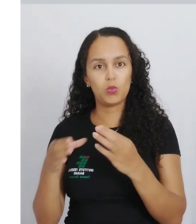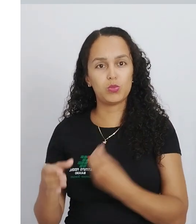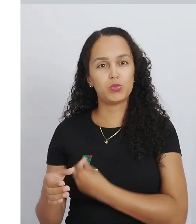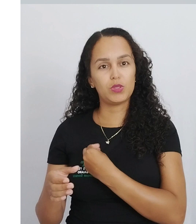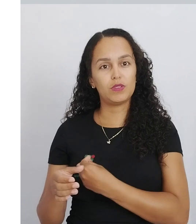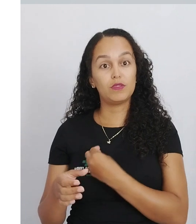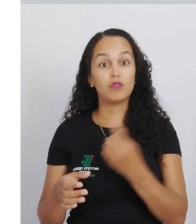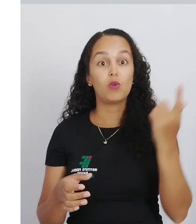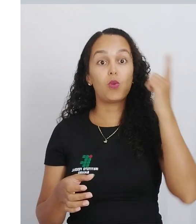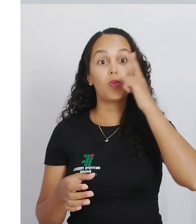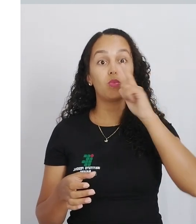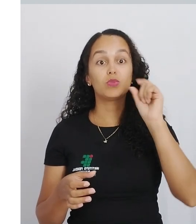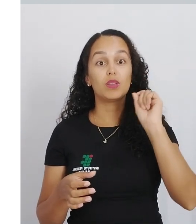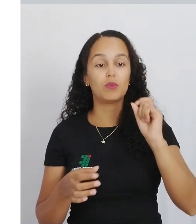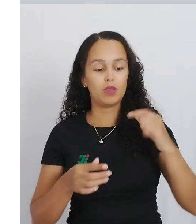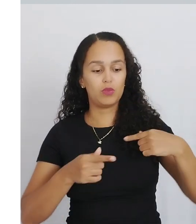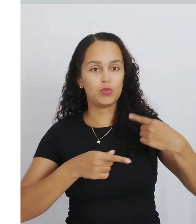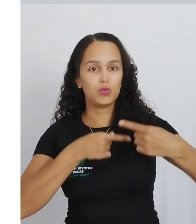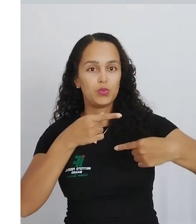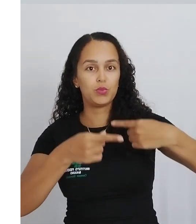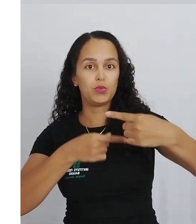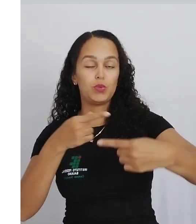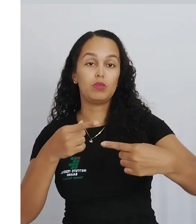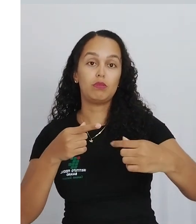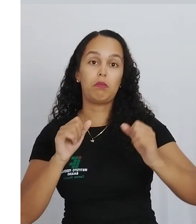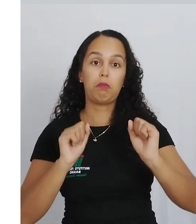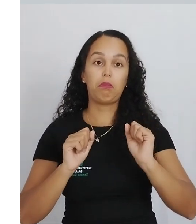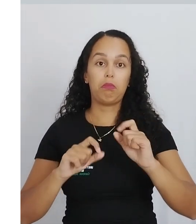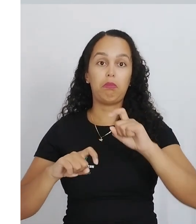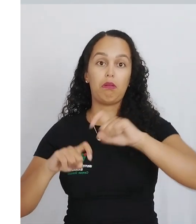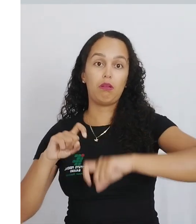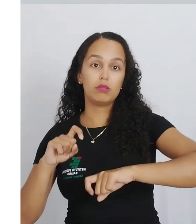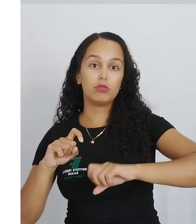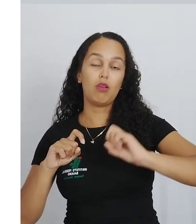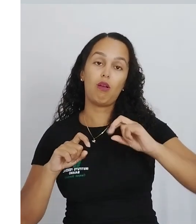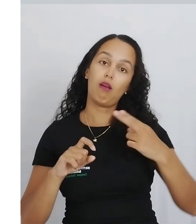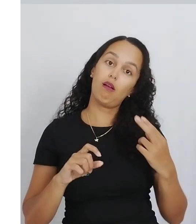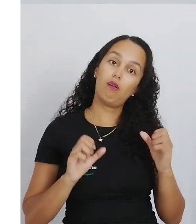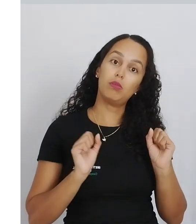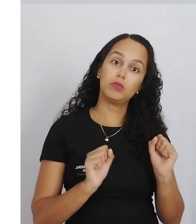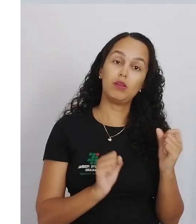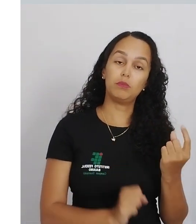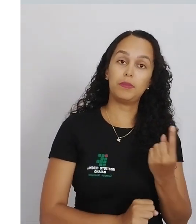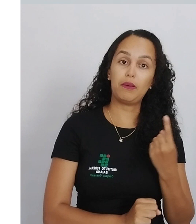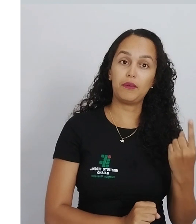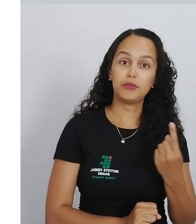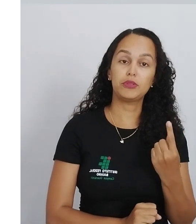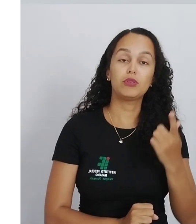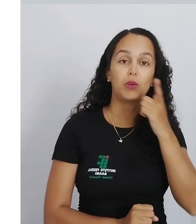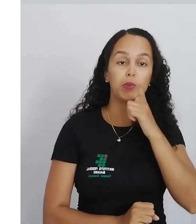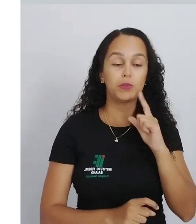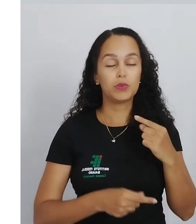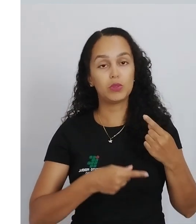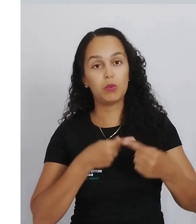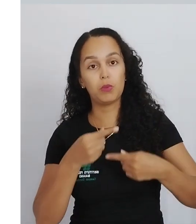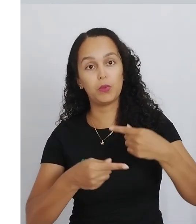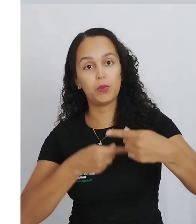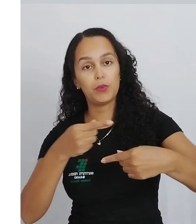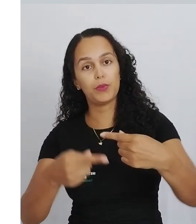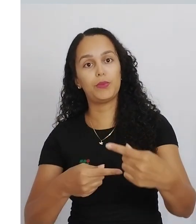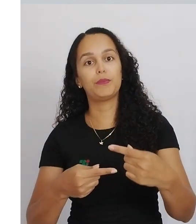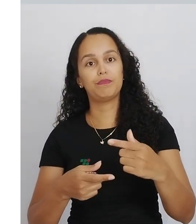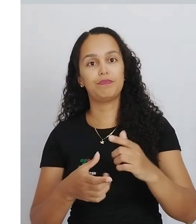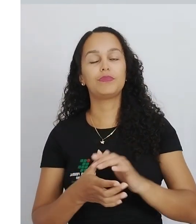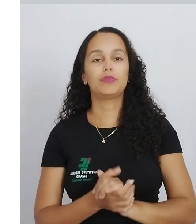descendência, não importa se seja sexuadamente ou assexuadamente. Eles podem, né, gerar indivíduos.